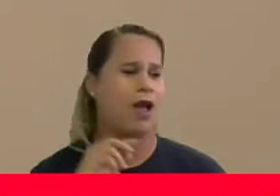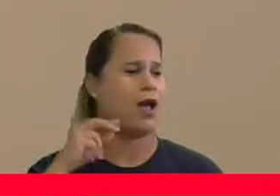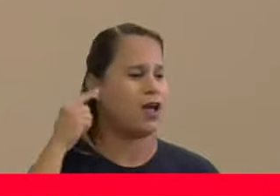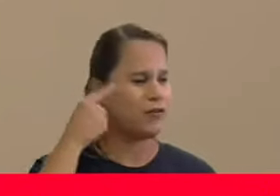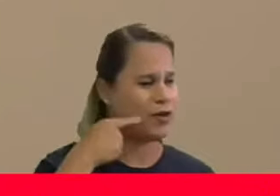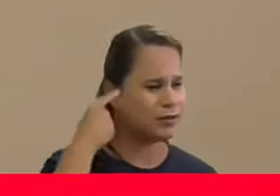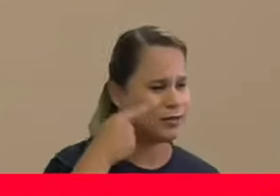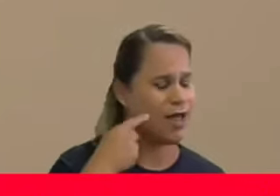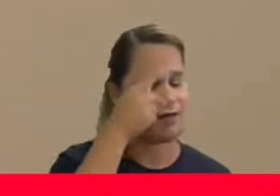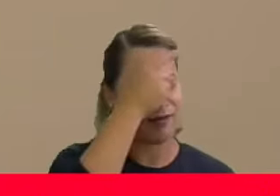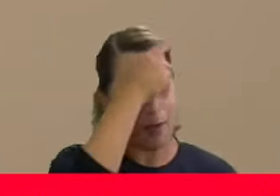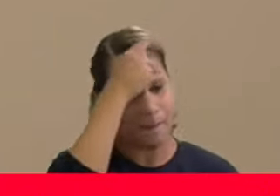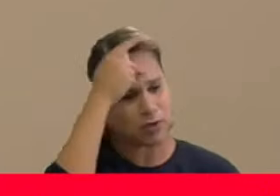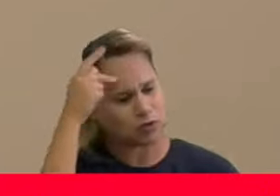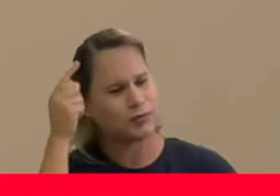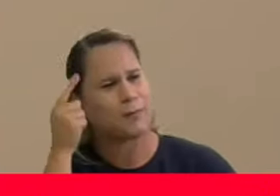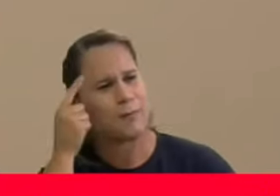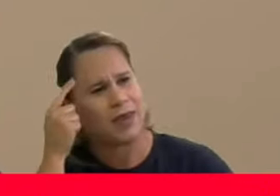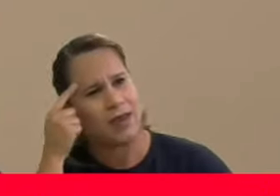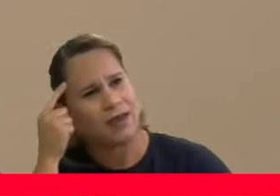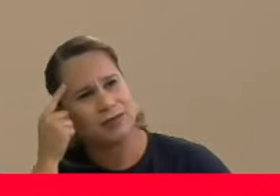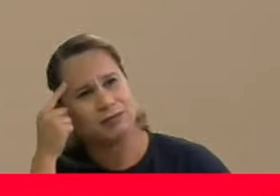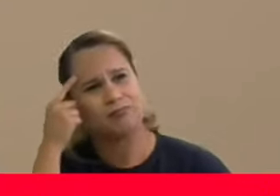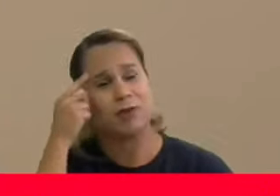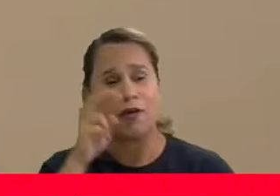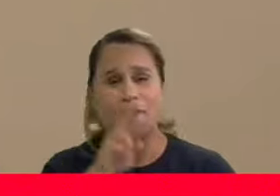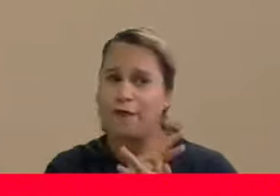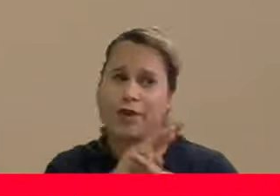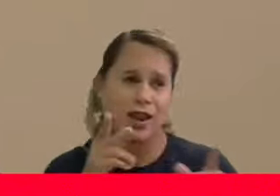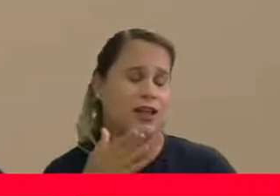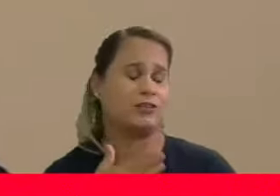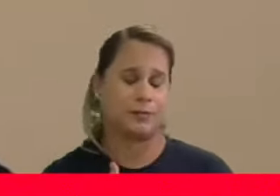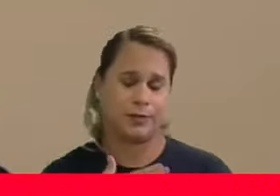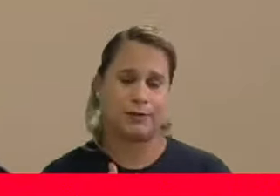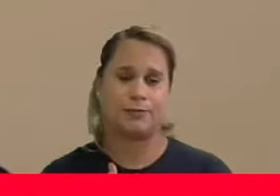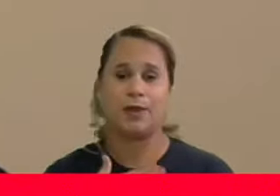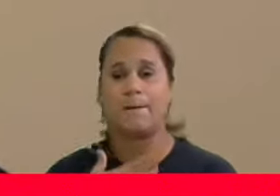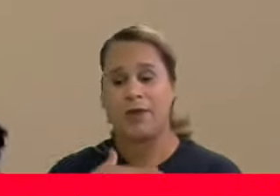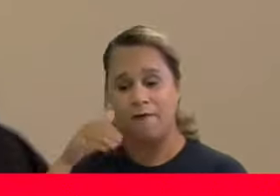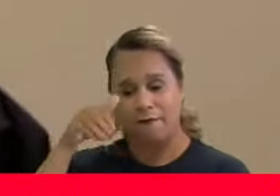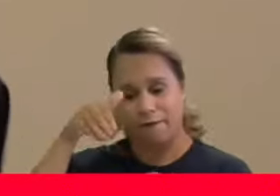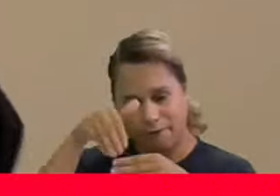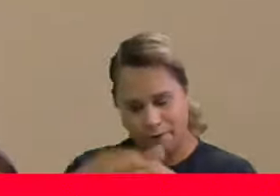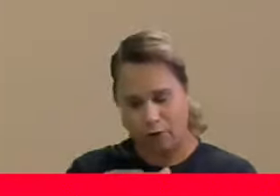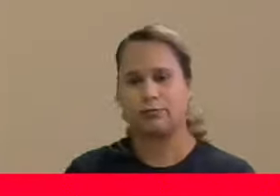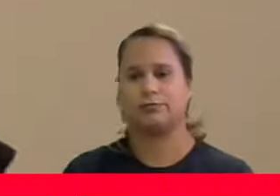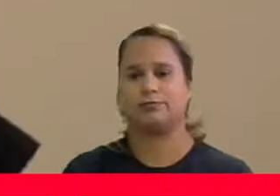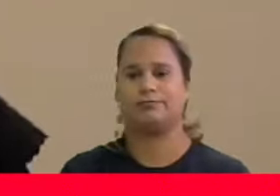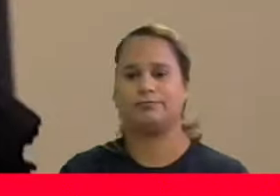às pessoas que pensam diferentemente de mim. É esse o meu voto, senhor presidente, devolvo a palavra.